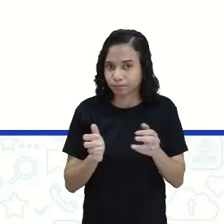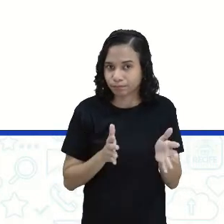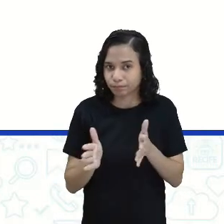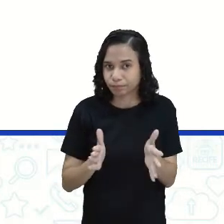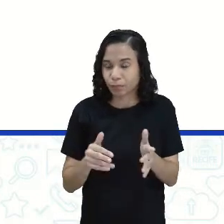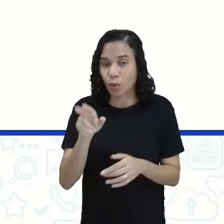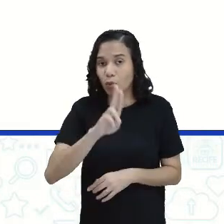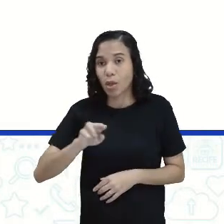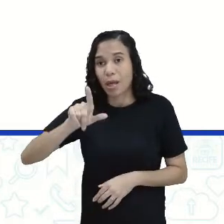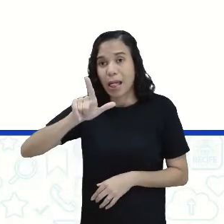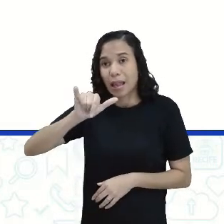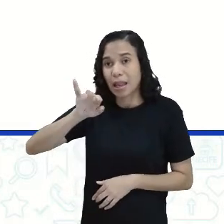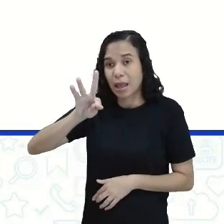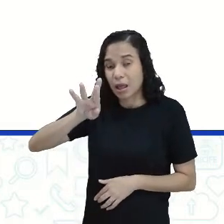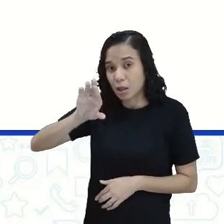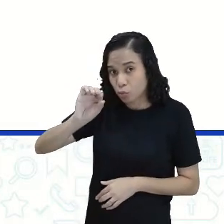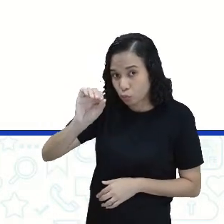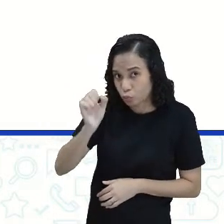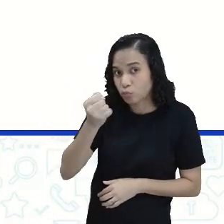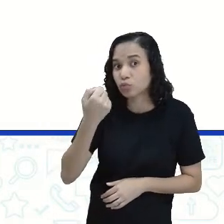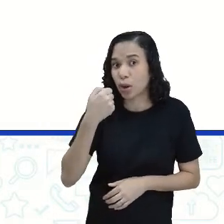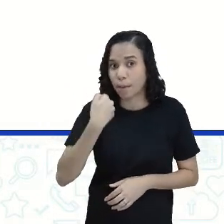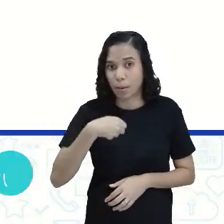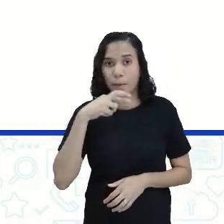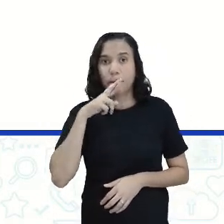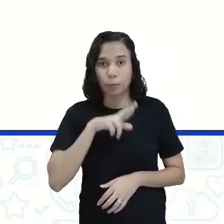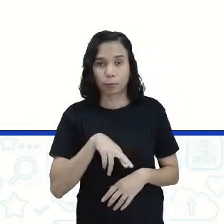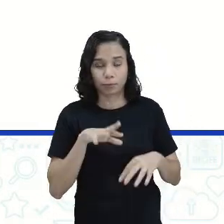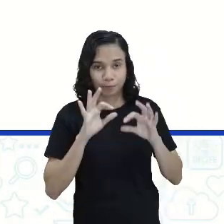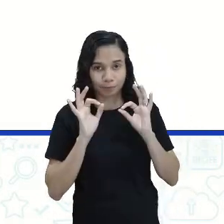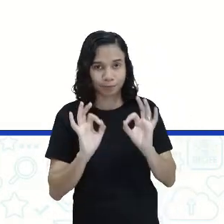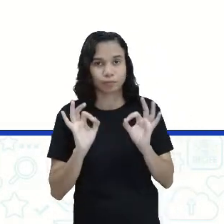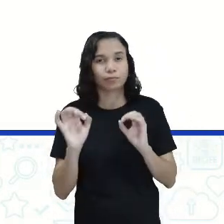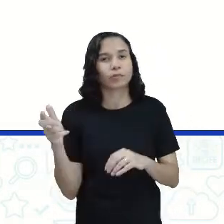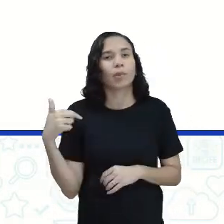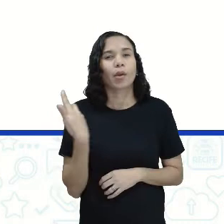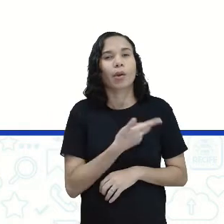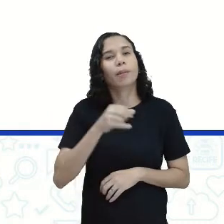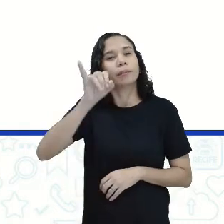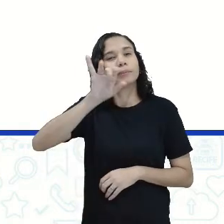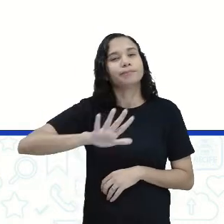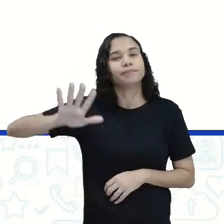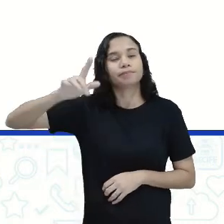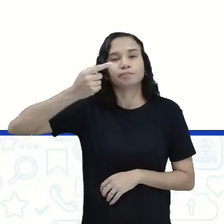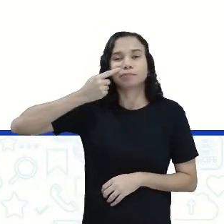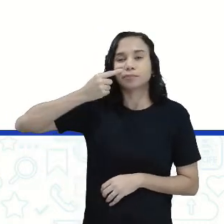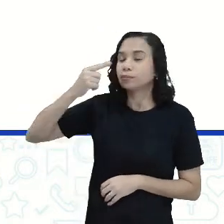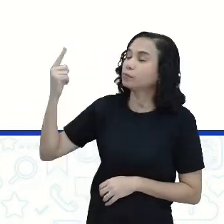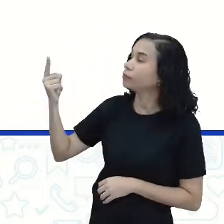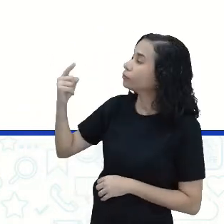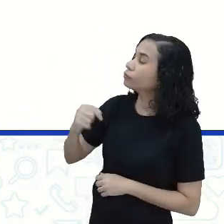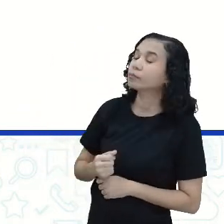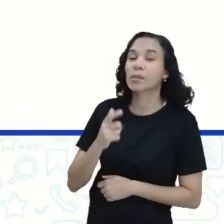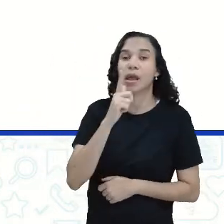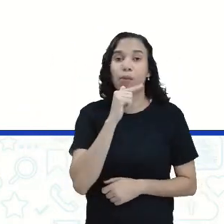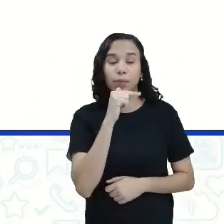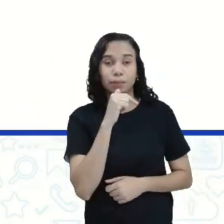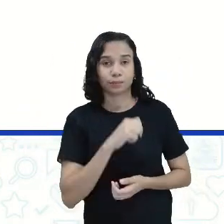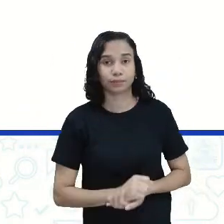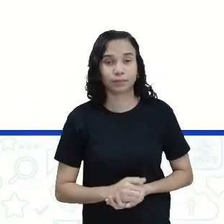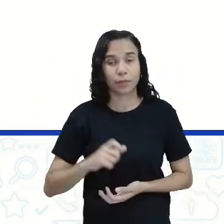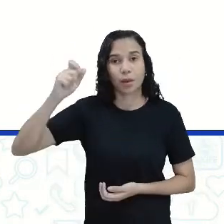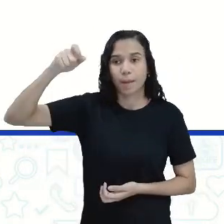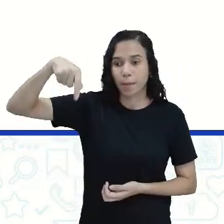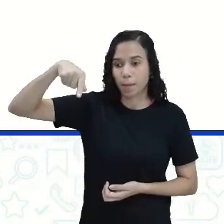Em litros, detalhezinho, a gente vai lembrar disso aí. Ó, vamos ilustrar isso aí. Tem uma torneira com água e